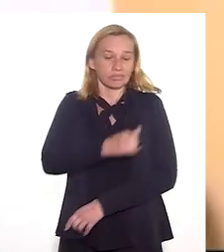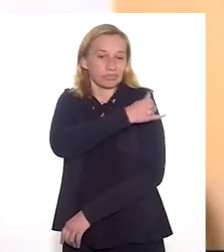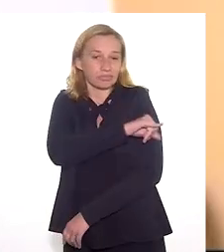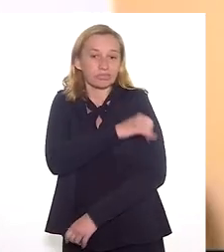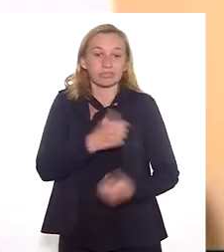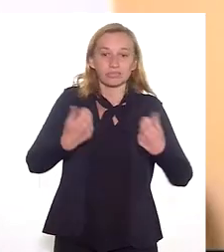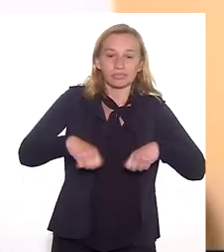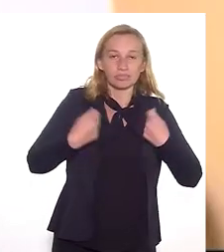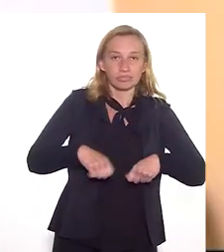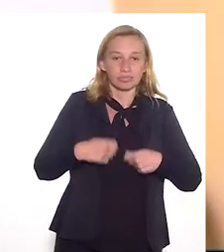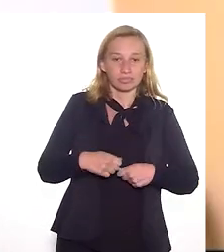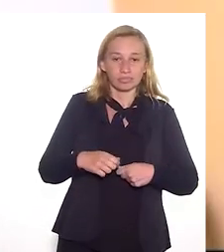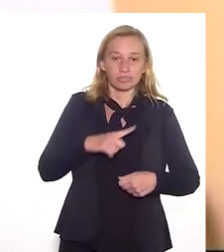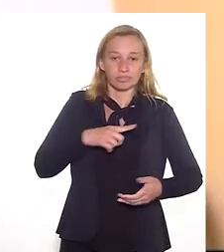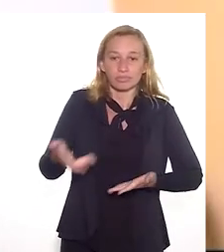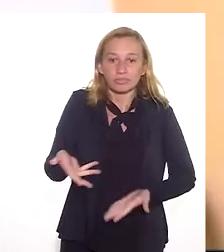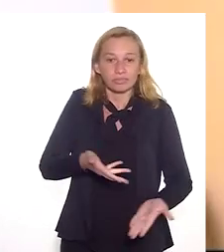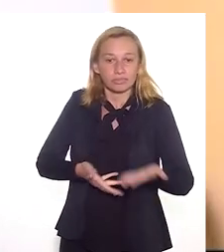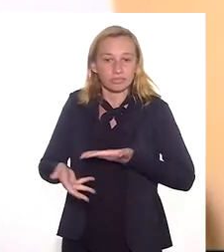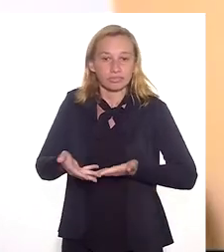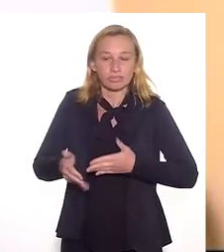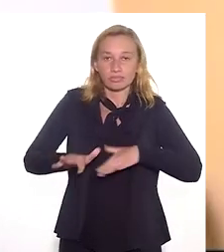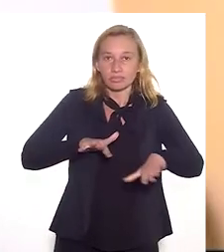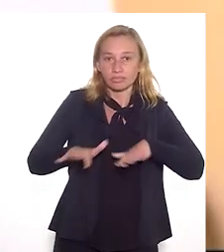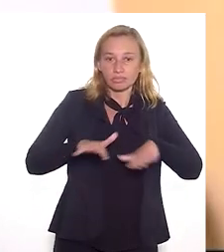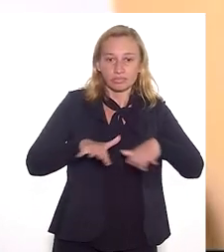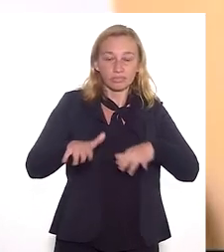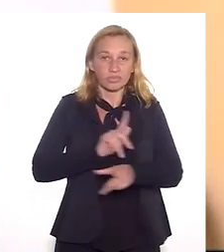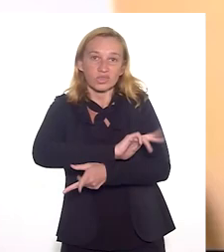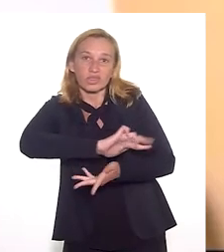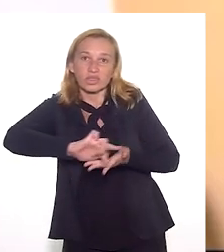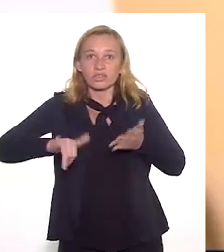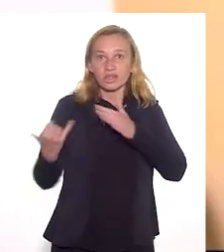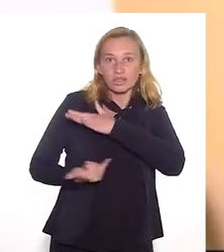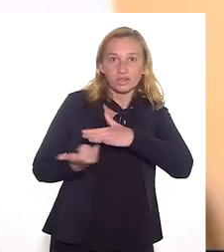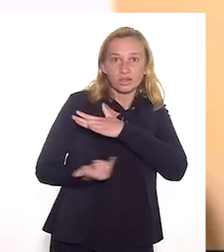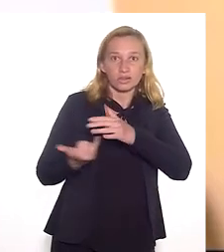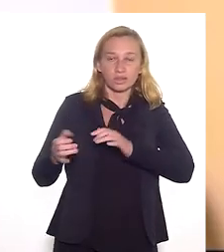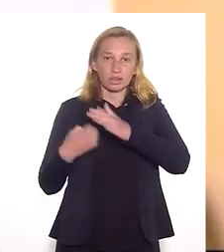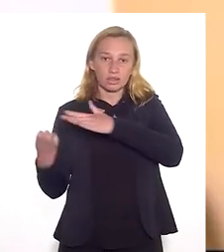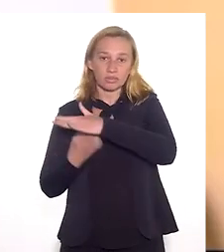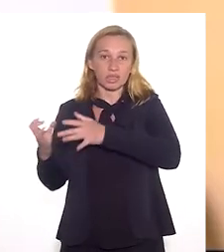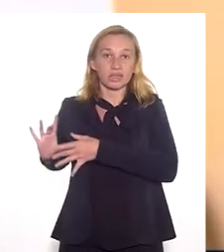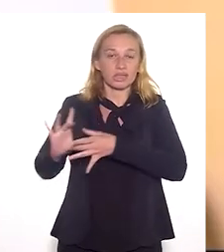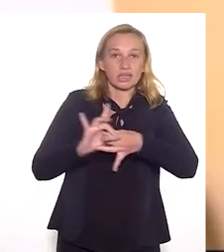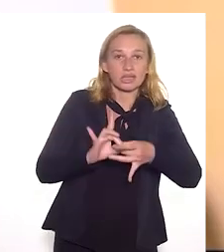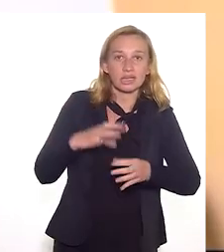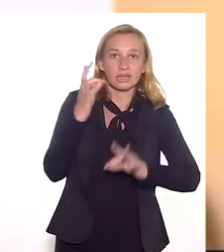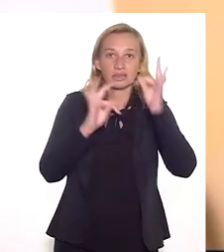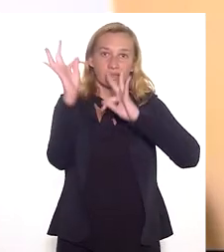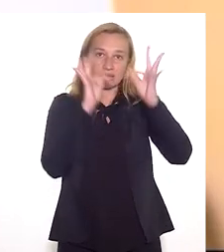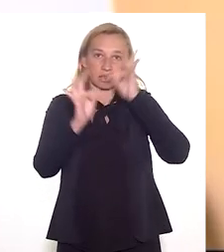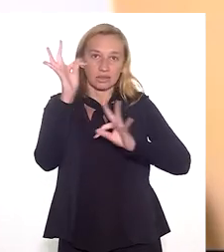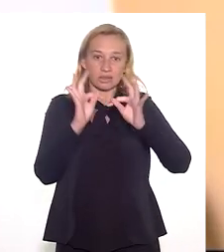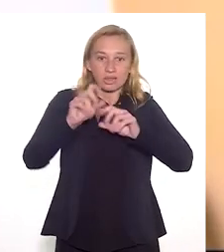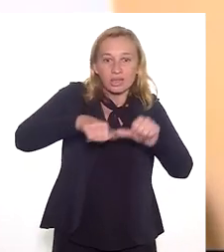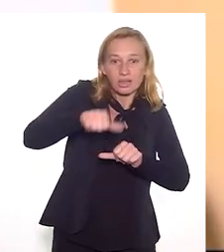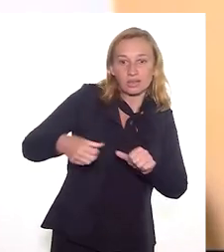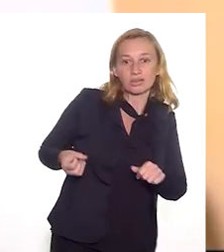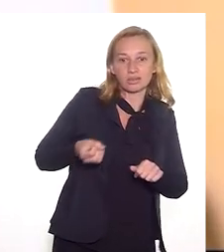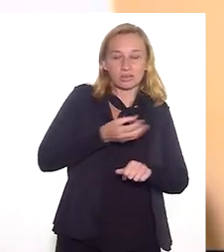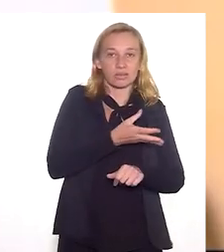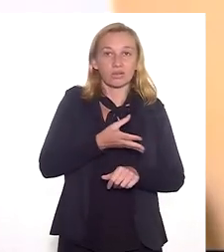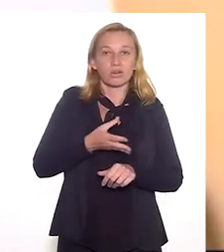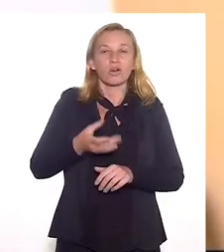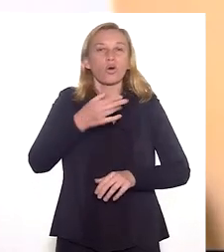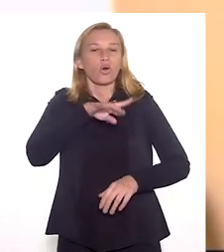ganhar essa disputa, o Rio de Janeiro precisa garantir a participação e a mobilização de várias instituições e empresas ligadas à